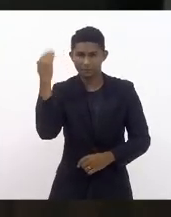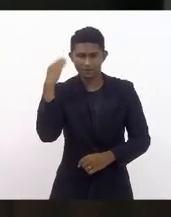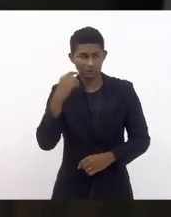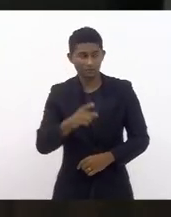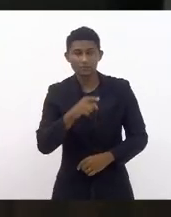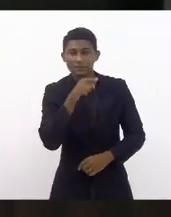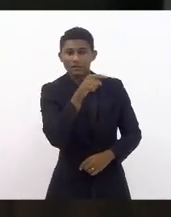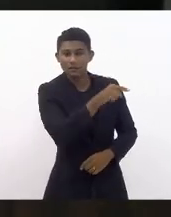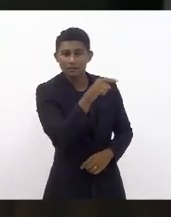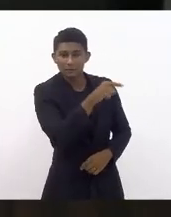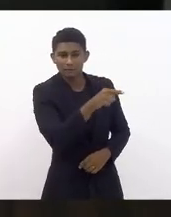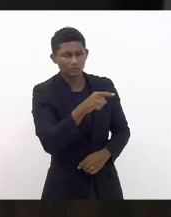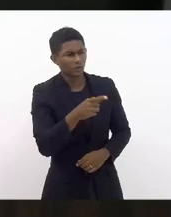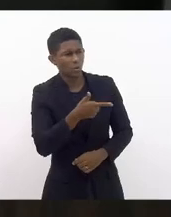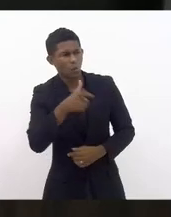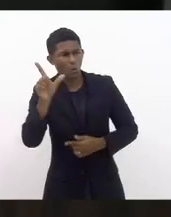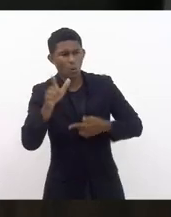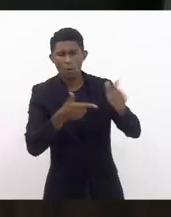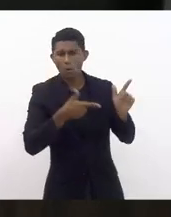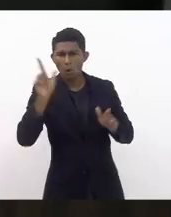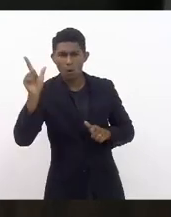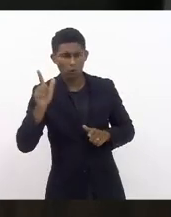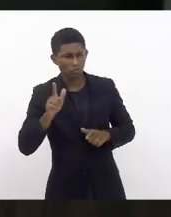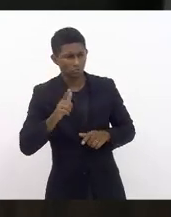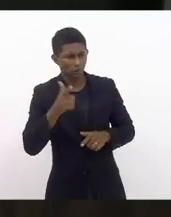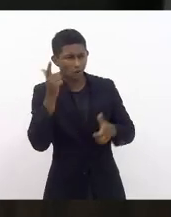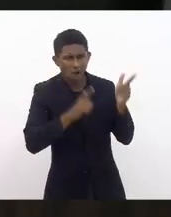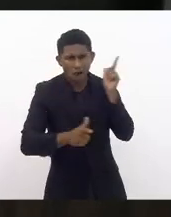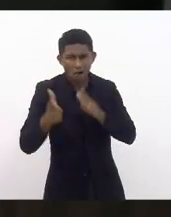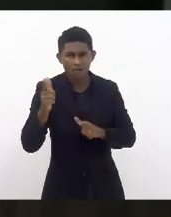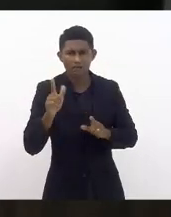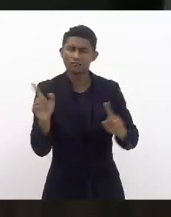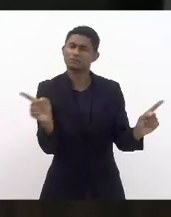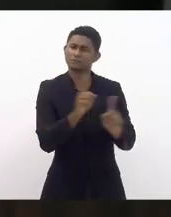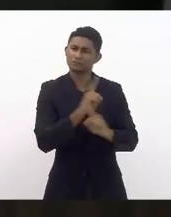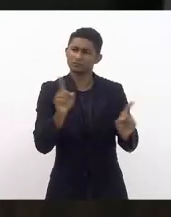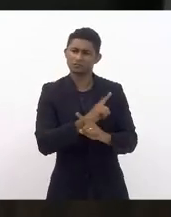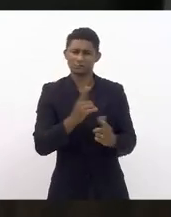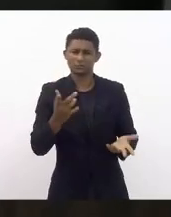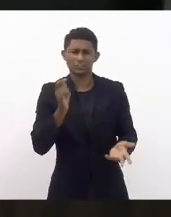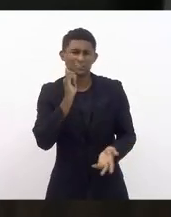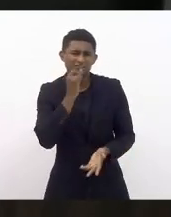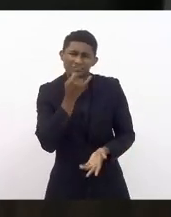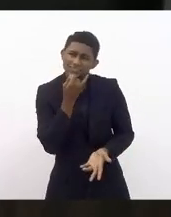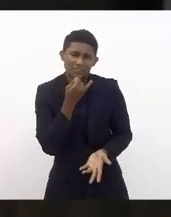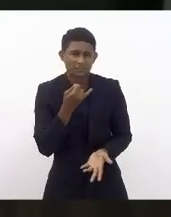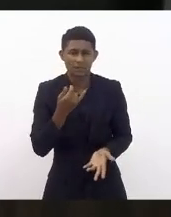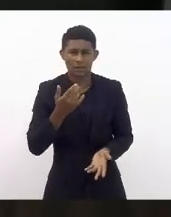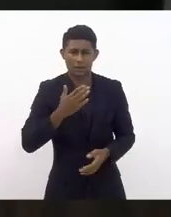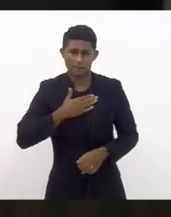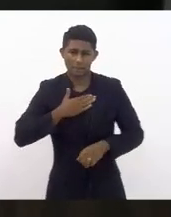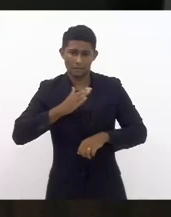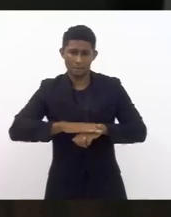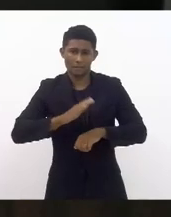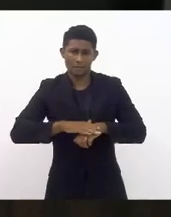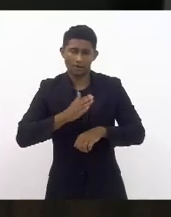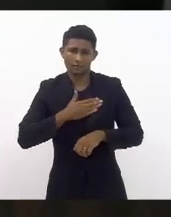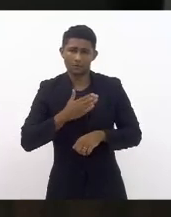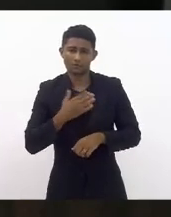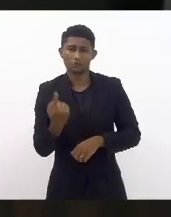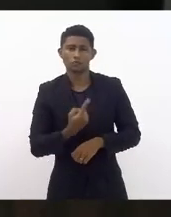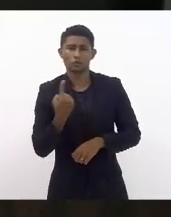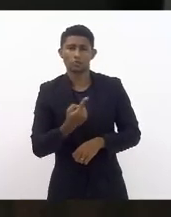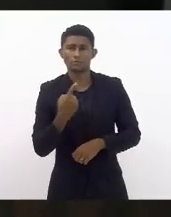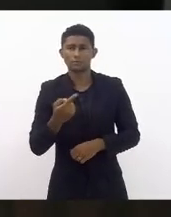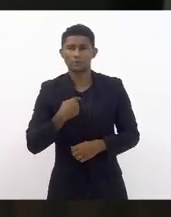lá que um outro político possa dizer que fez, infelizmente. Infelizmente. Então é muito difícil eu